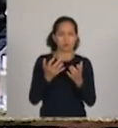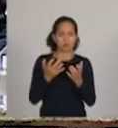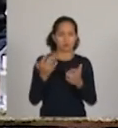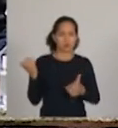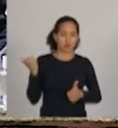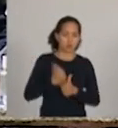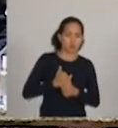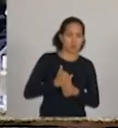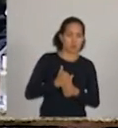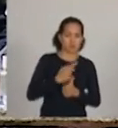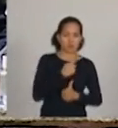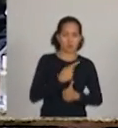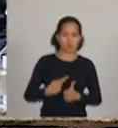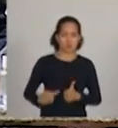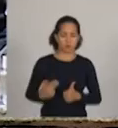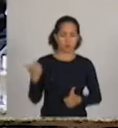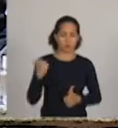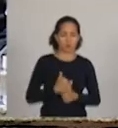presidência.